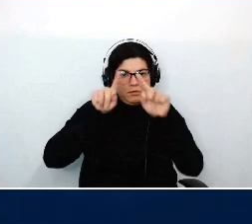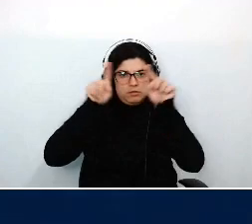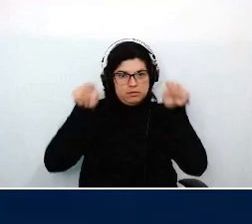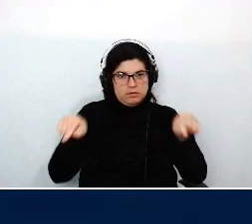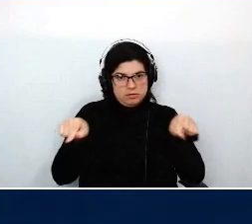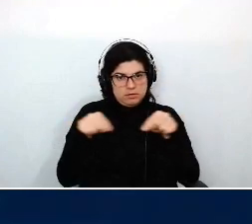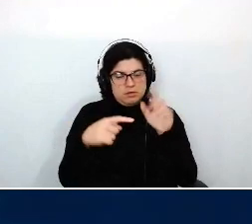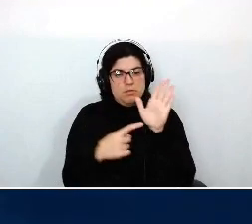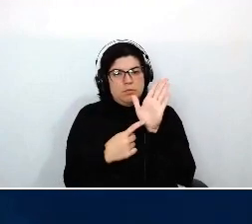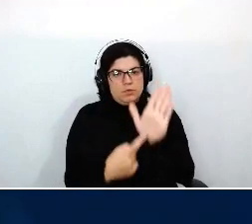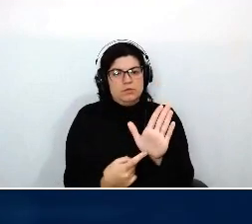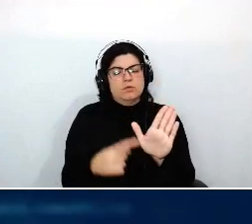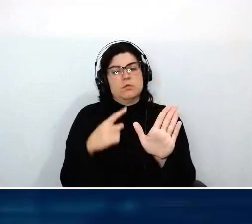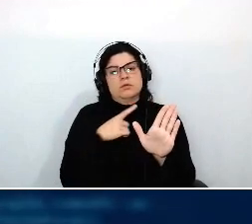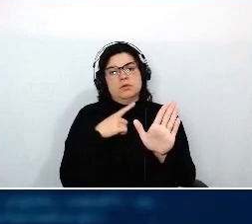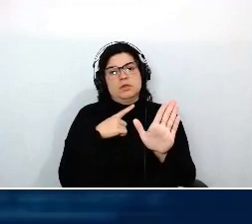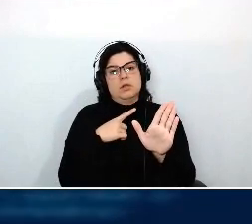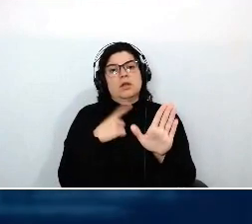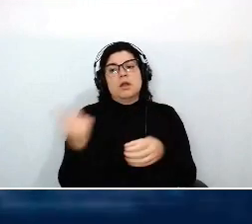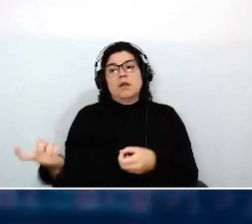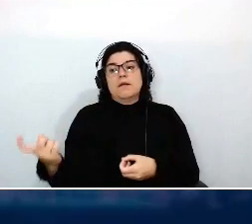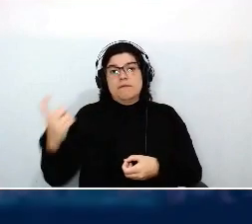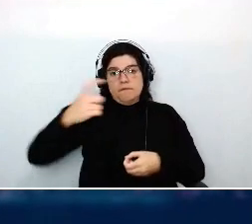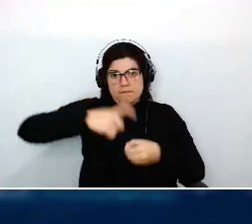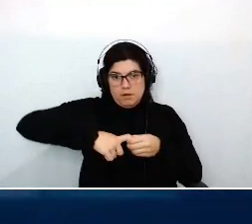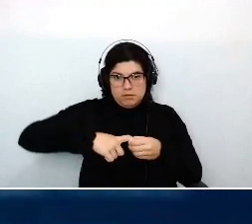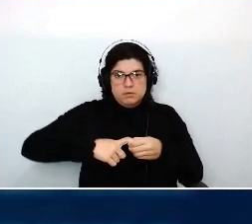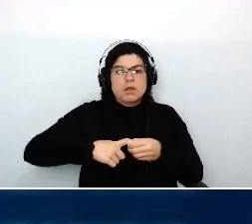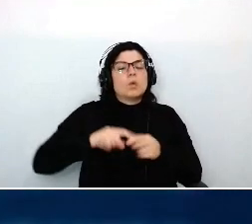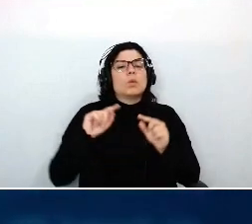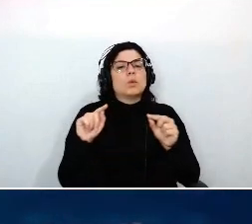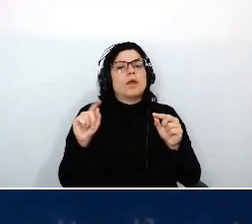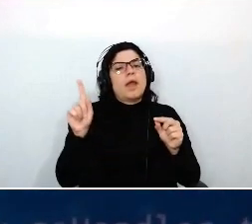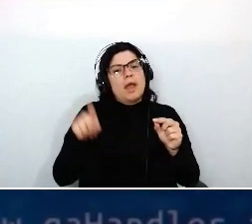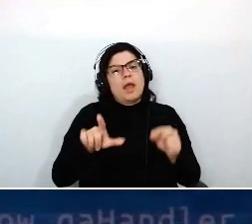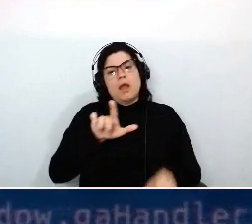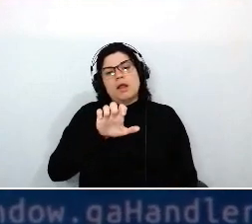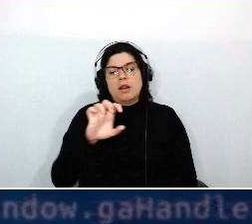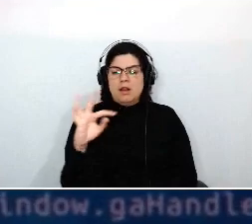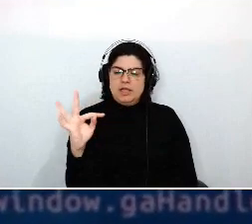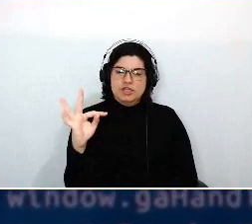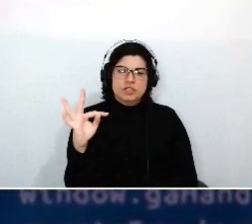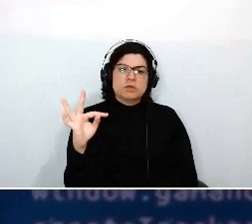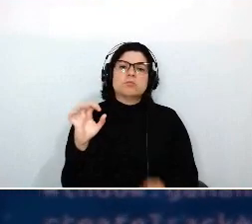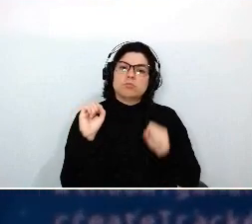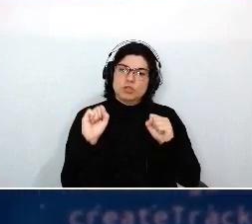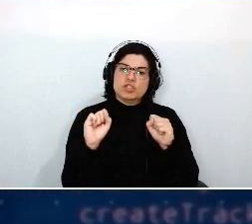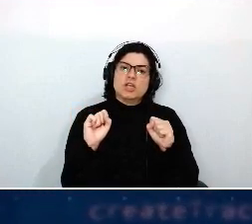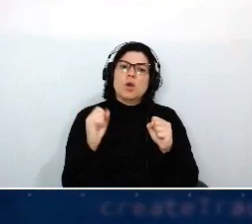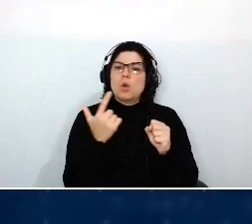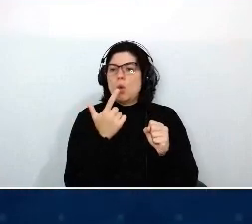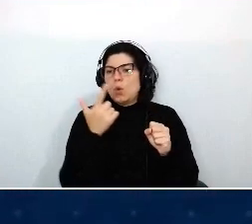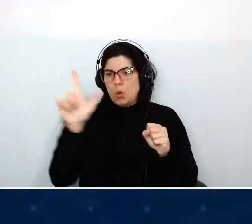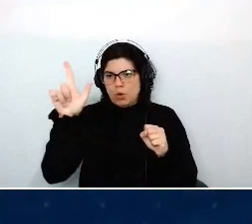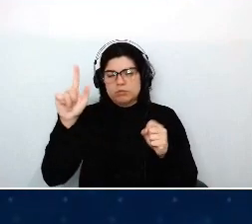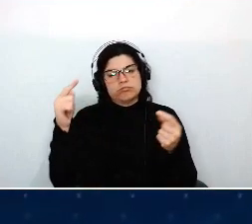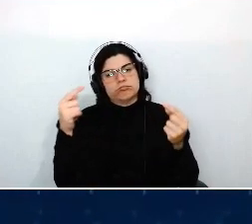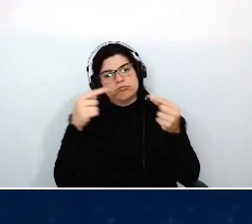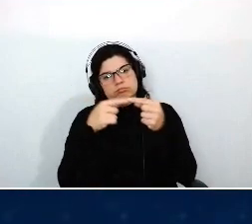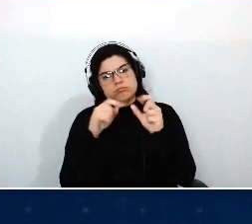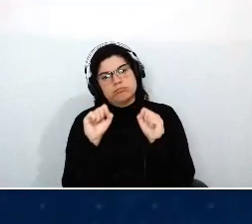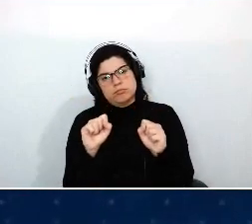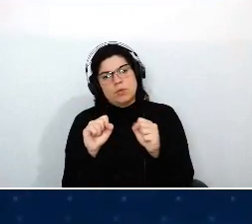ali para o meu let. E o retorno dessa expression é o retorno do meu let. Então, eu poderia passar esse let aqui para uma outra definição, ou para o outro let,